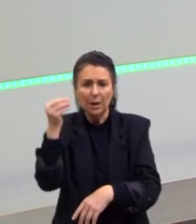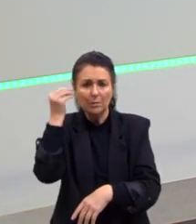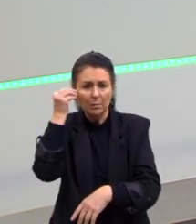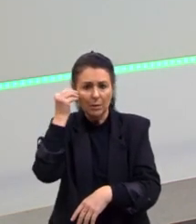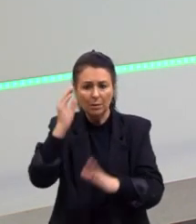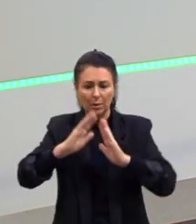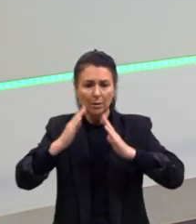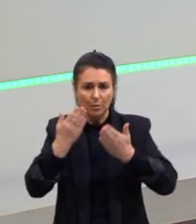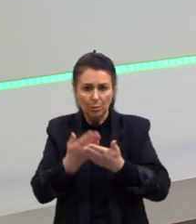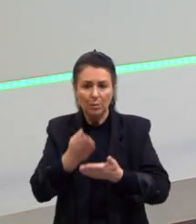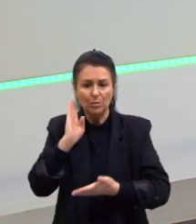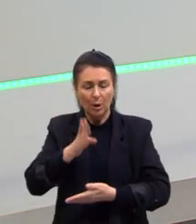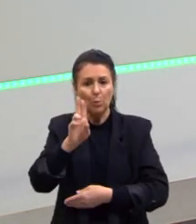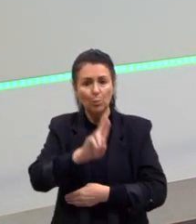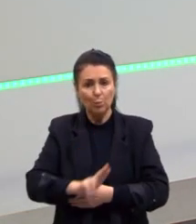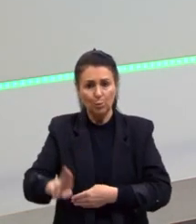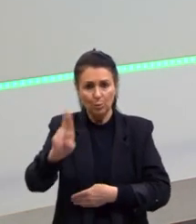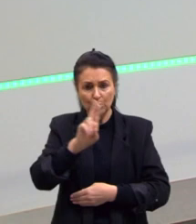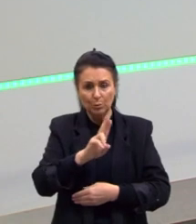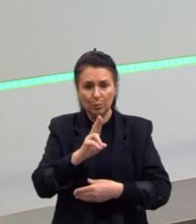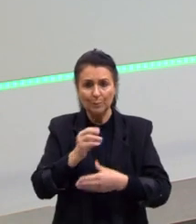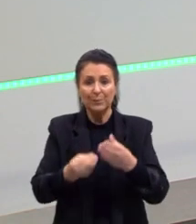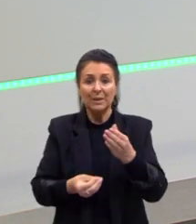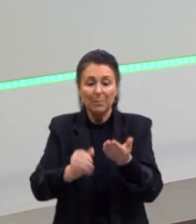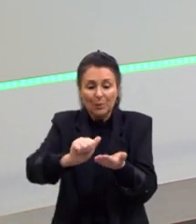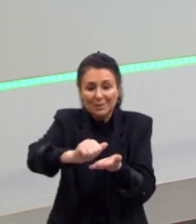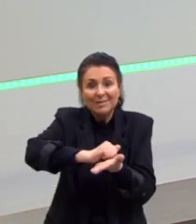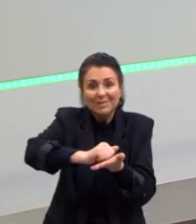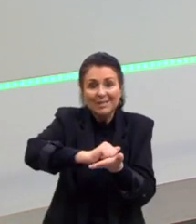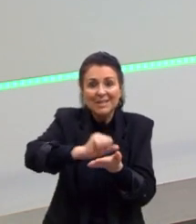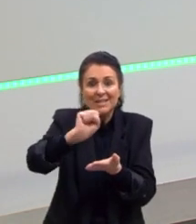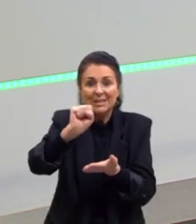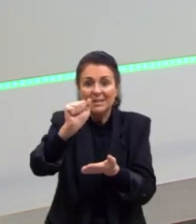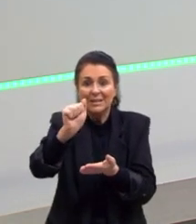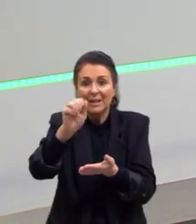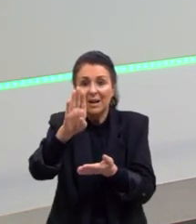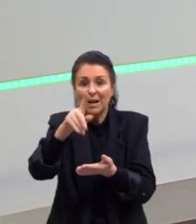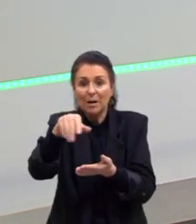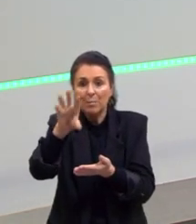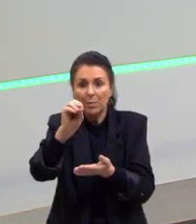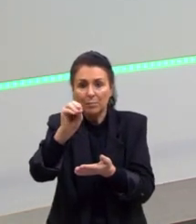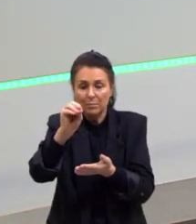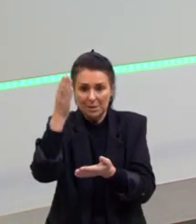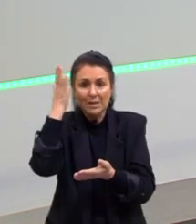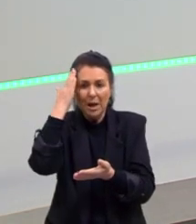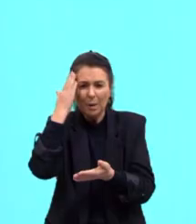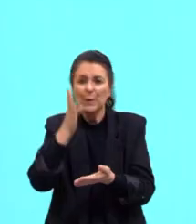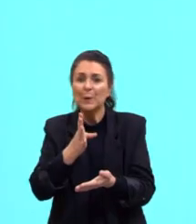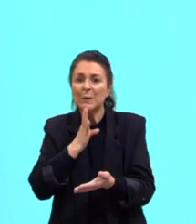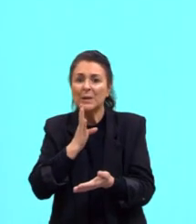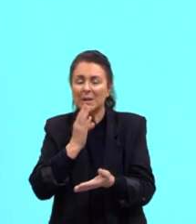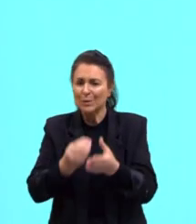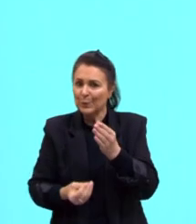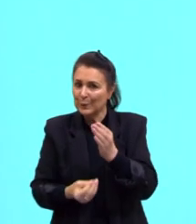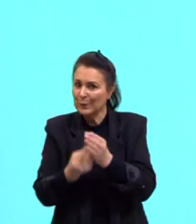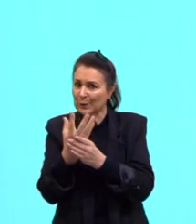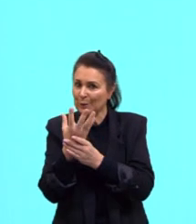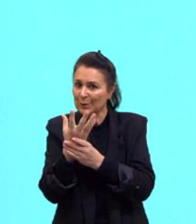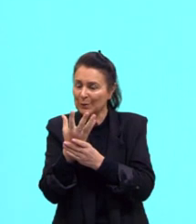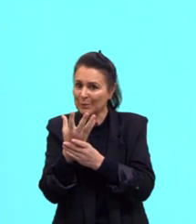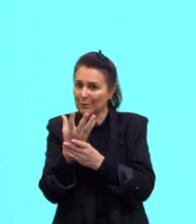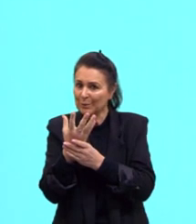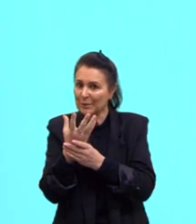colégio já realizou a produção de sabão sabe qualquer um esse produto porque ele diz né